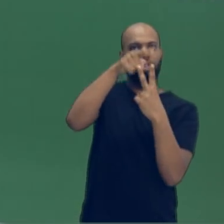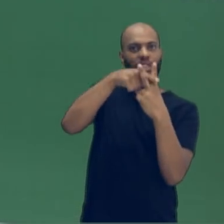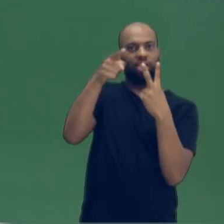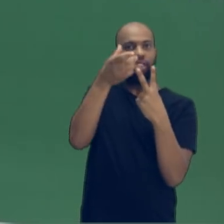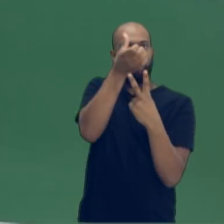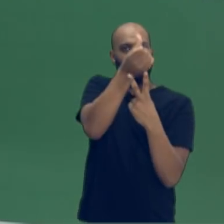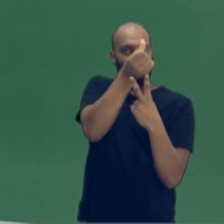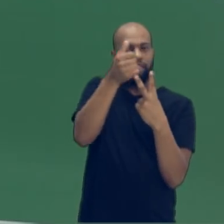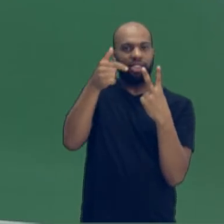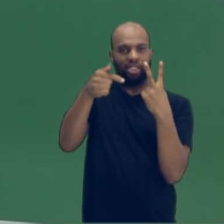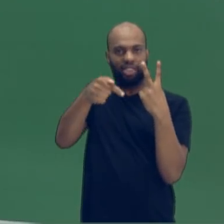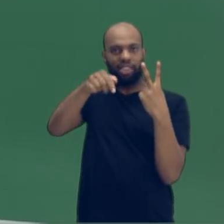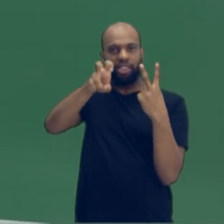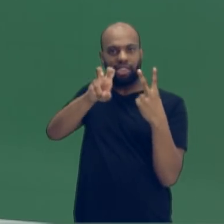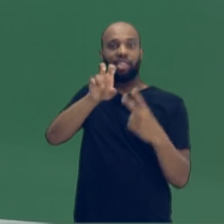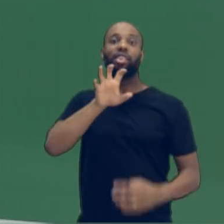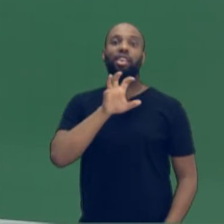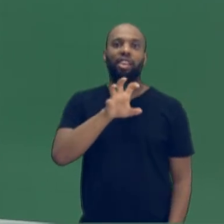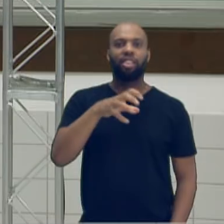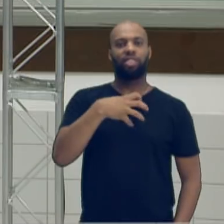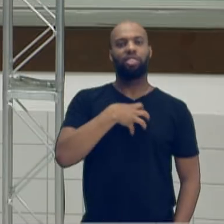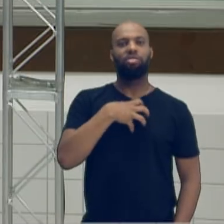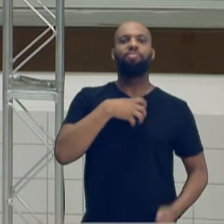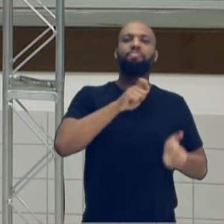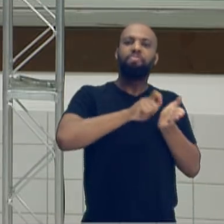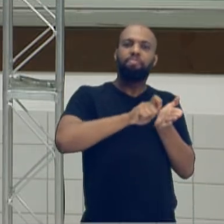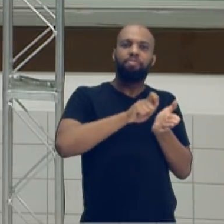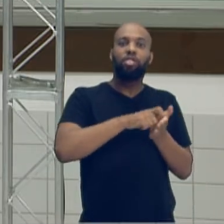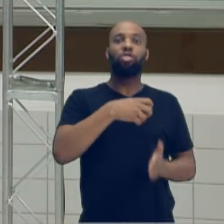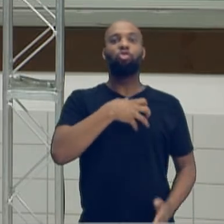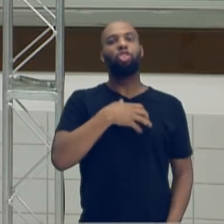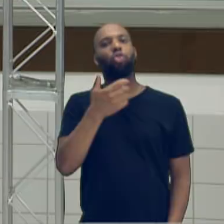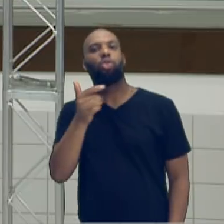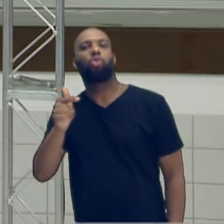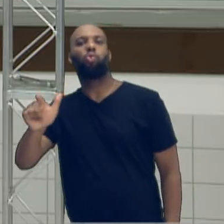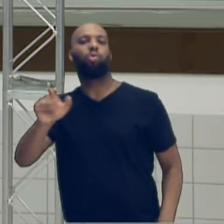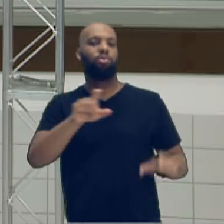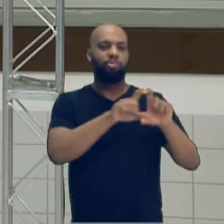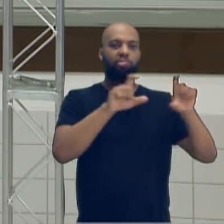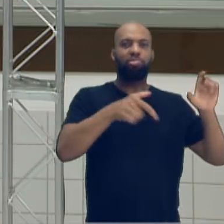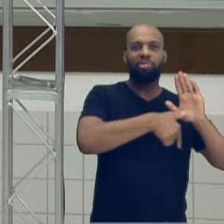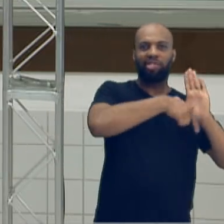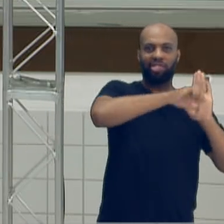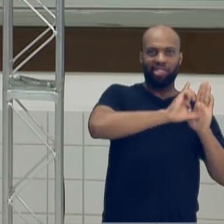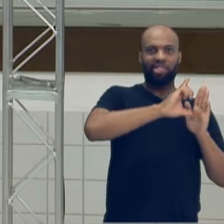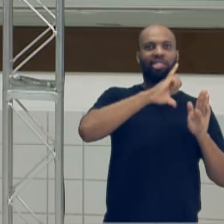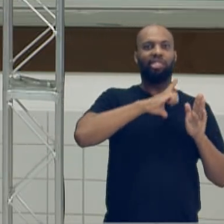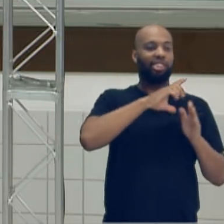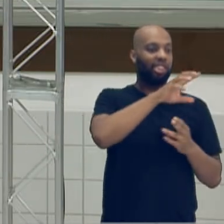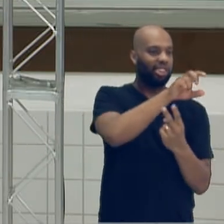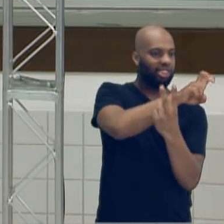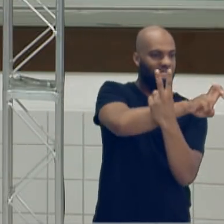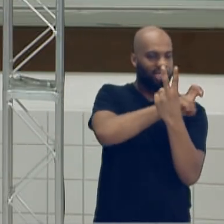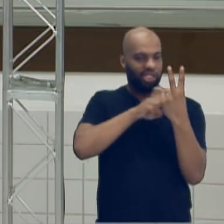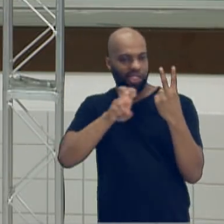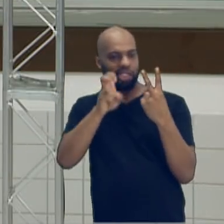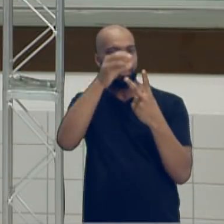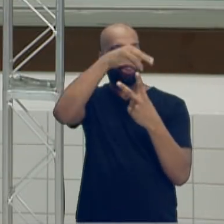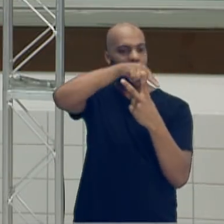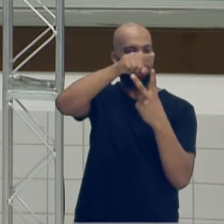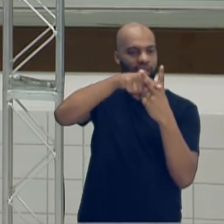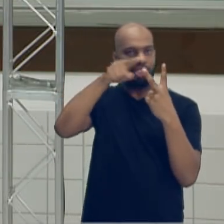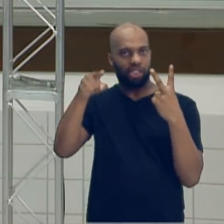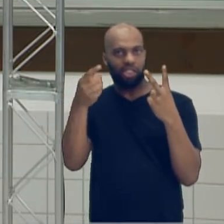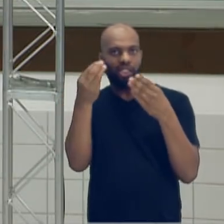75. Então essa é a forma de escrever esta expressão com 5 introduzido dentro do